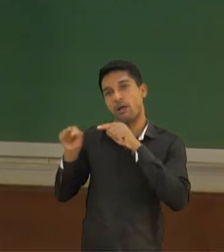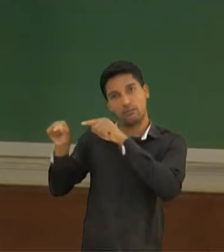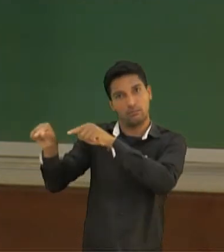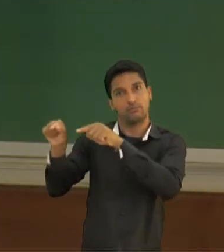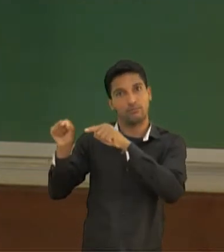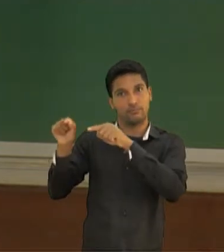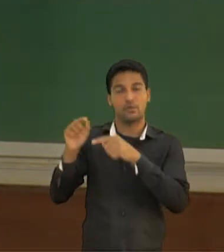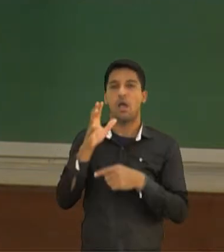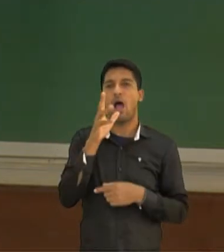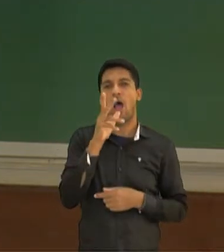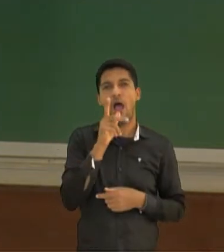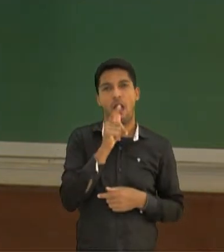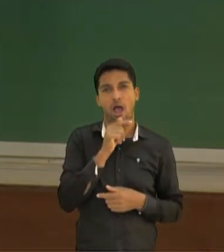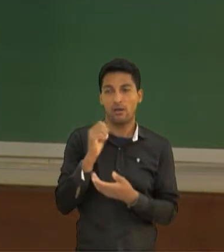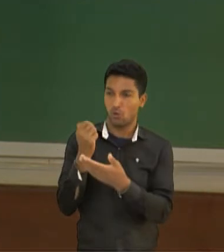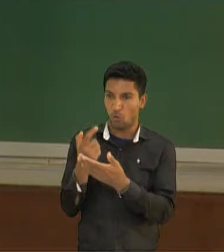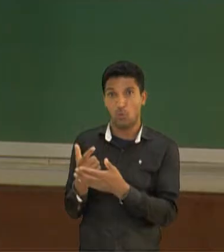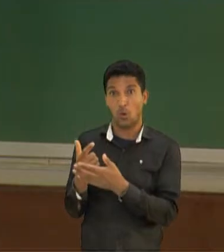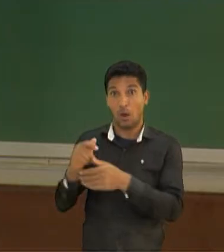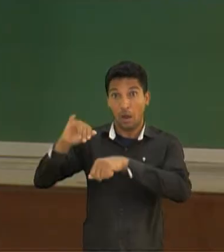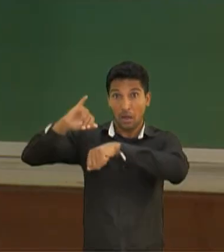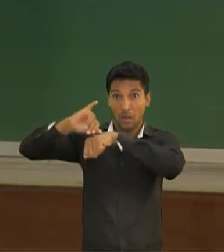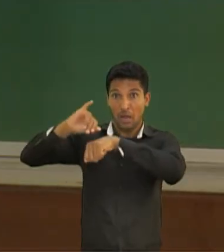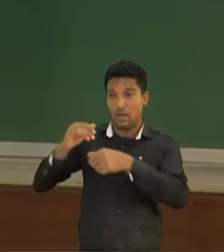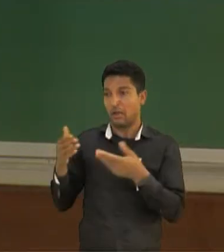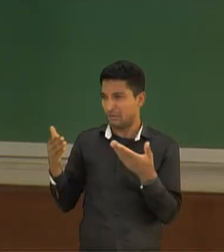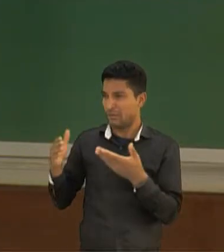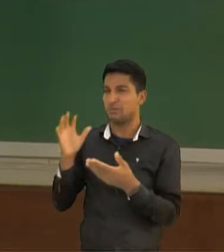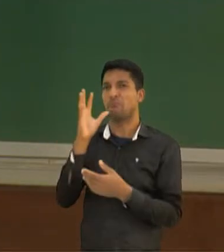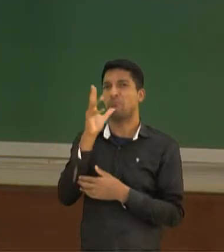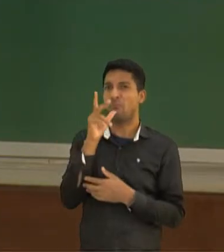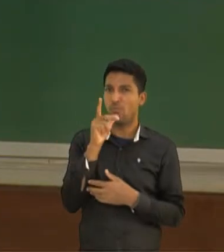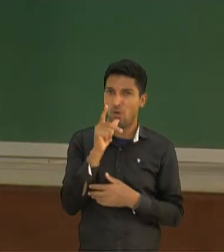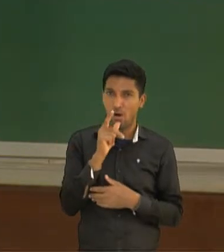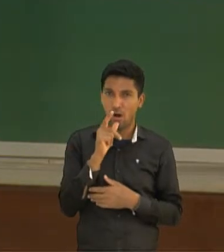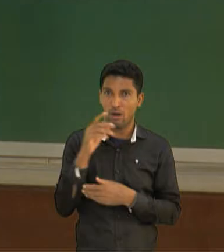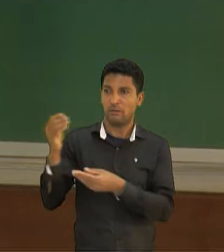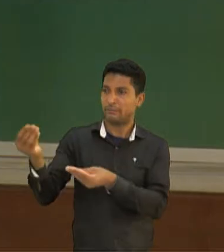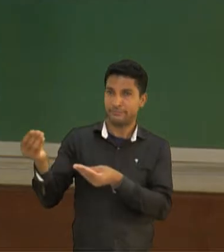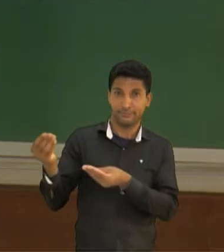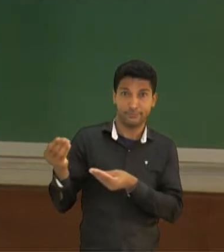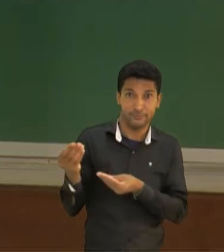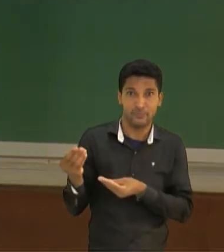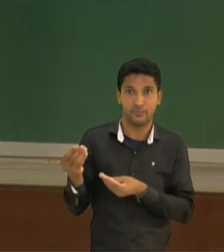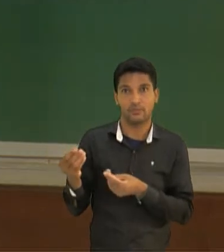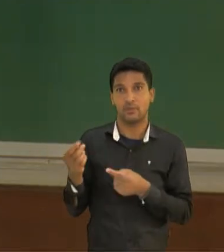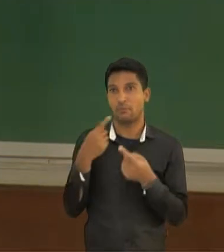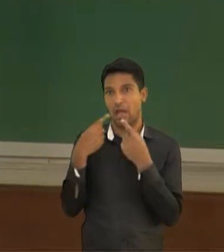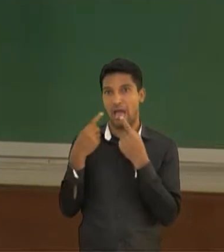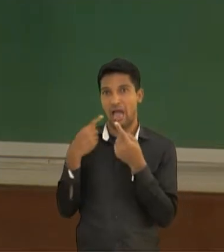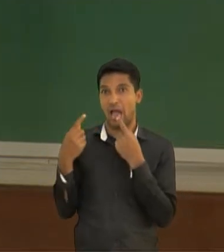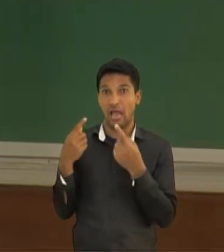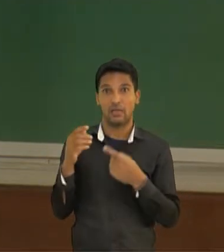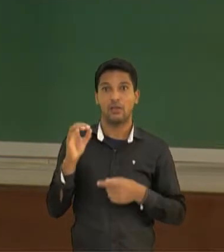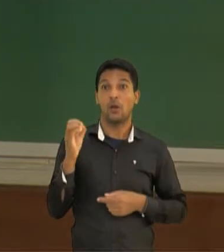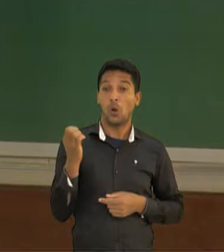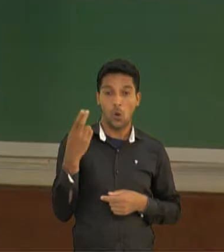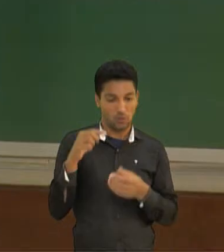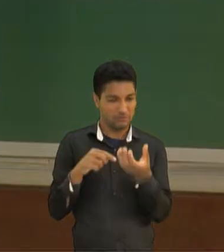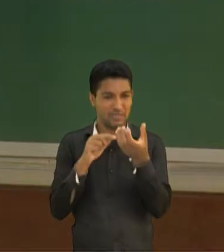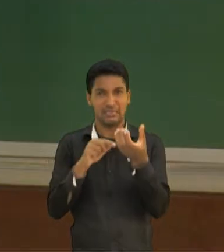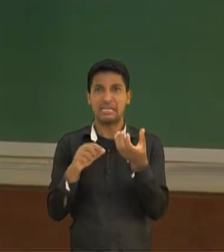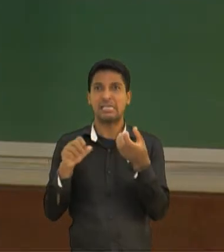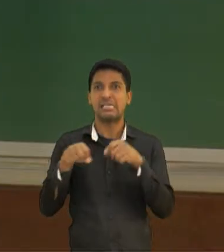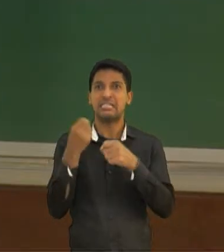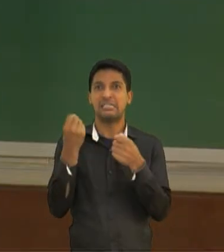né, nesse sentido de inconformidade, né, com a forma como foi entregue o pedido ou o produto que foi entregue apresenta defeito, alguma